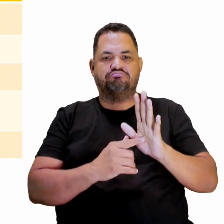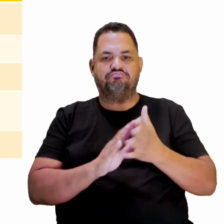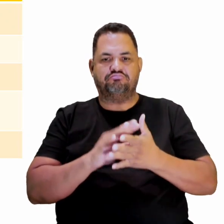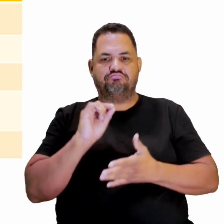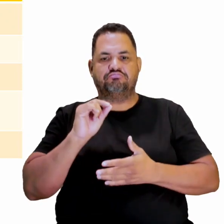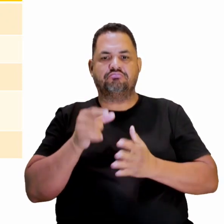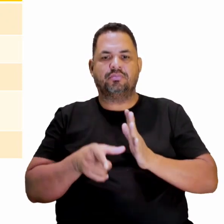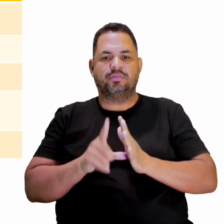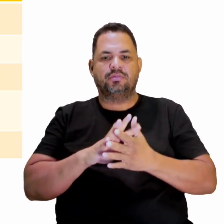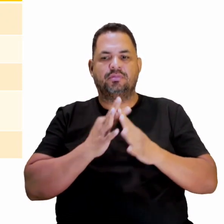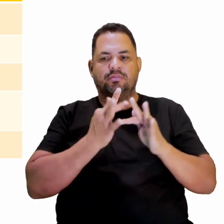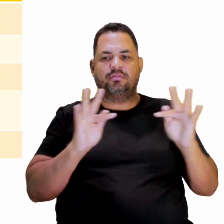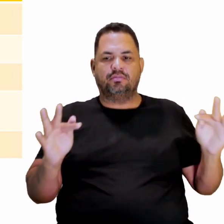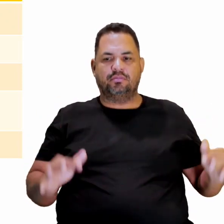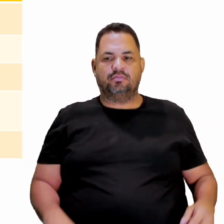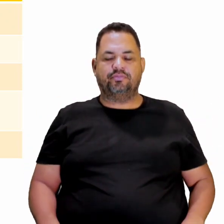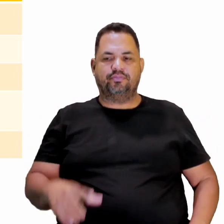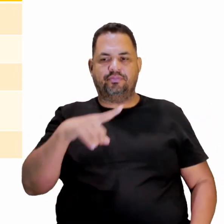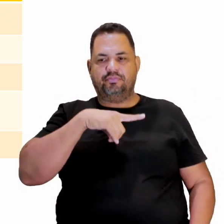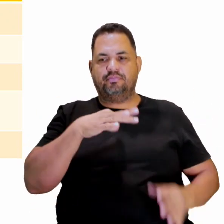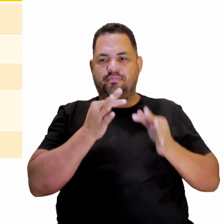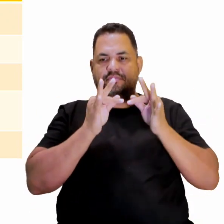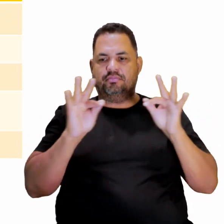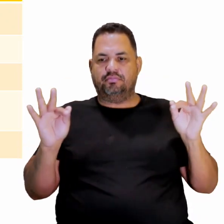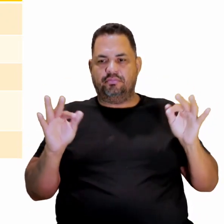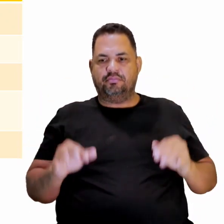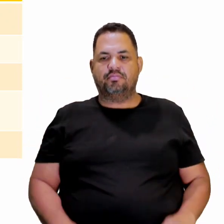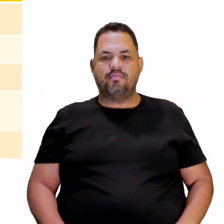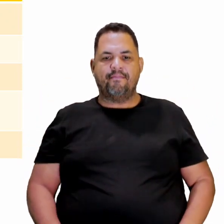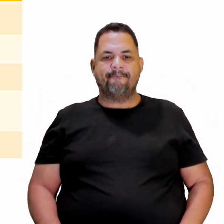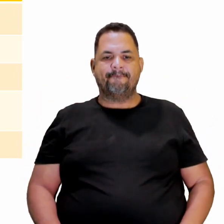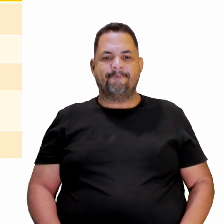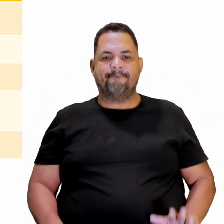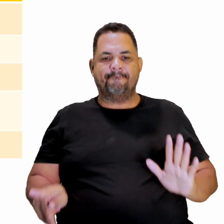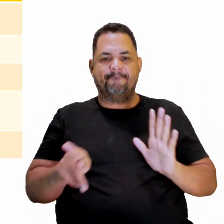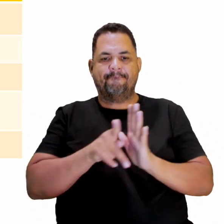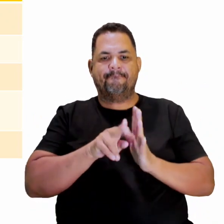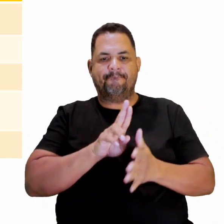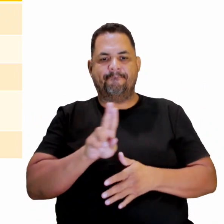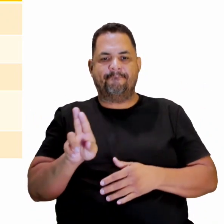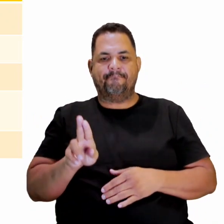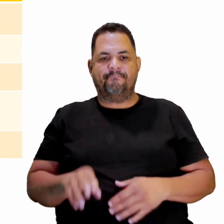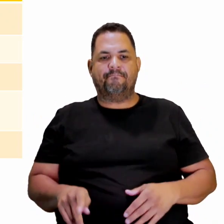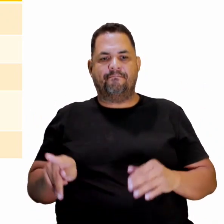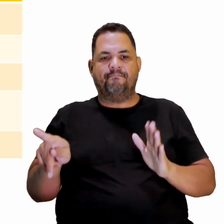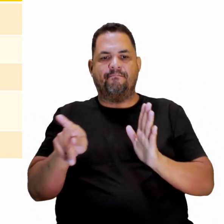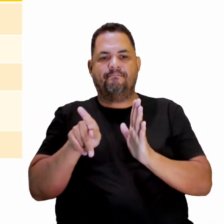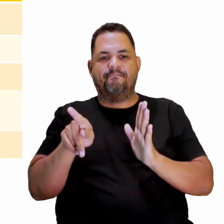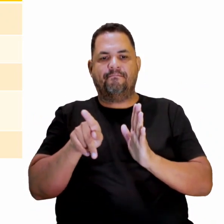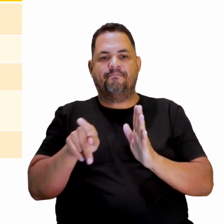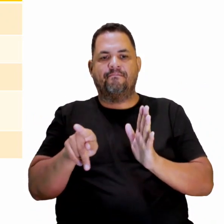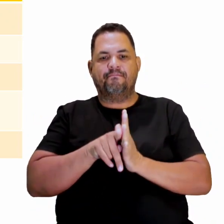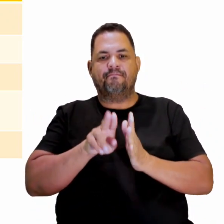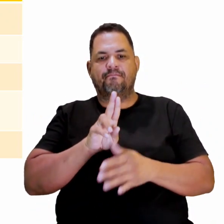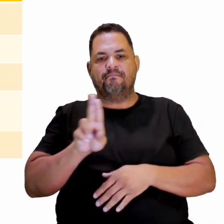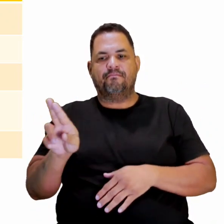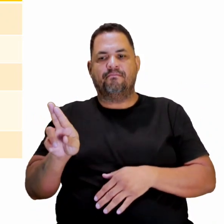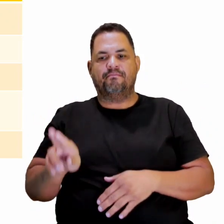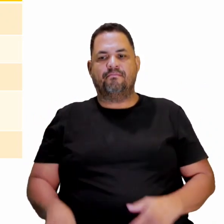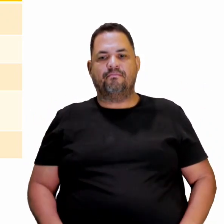da frase. Então, temos frases aqui com estes pronomes relativos, o who, que